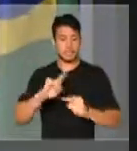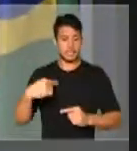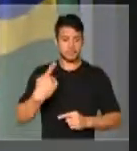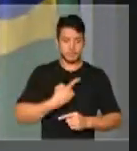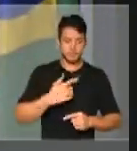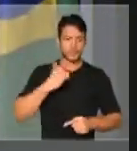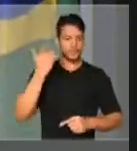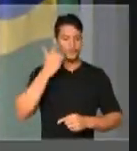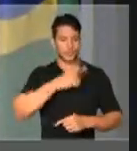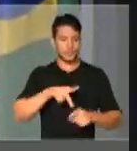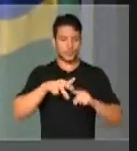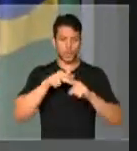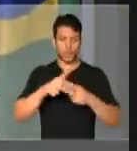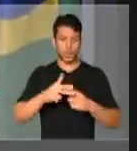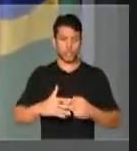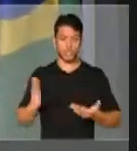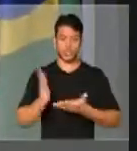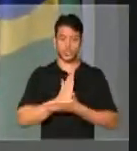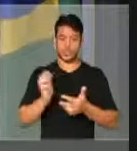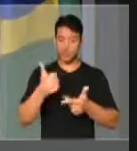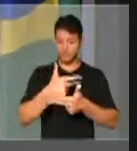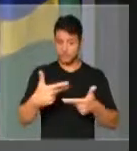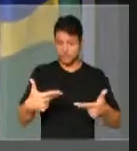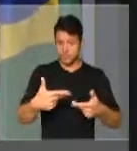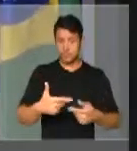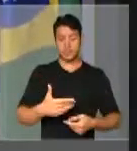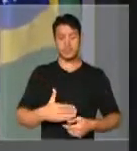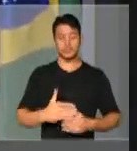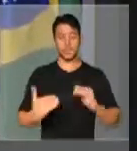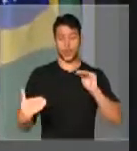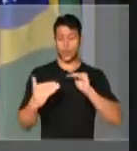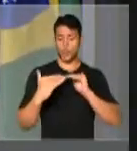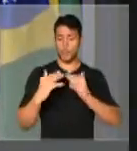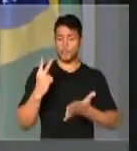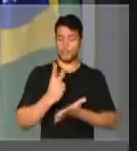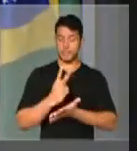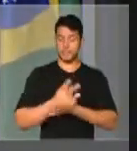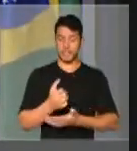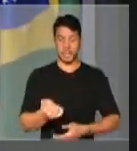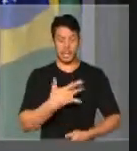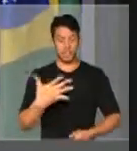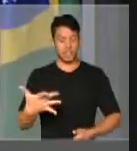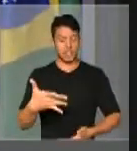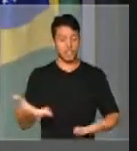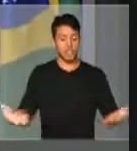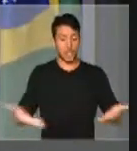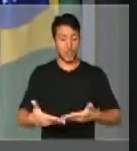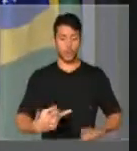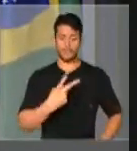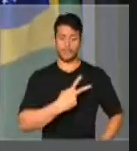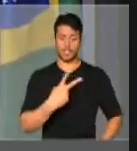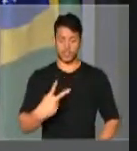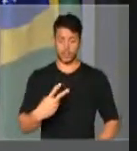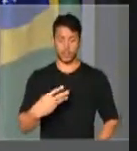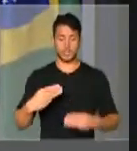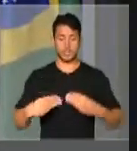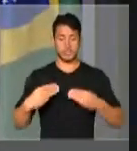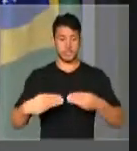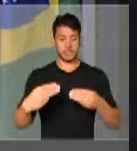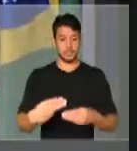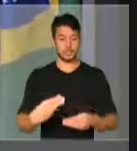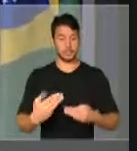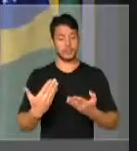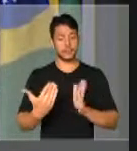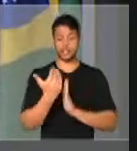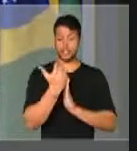consertando aquilo que sai da comissão e concordam em manter a quantidade atual de ministérios eu ressalto que esta diminuição de